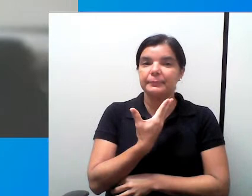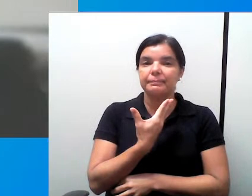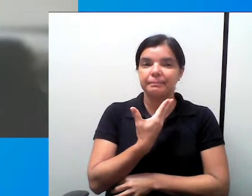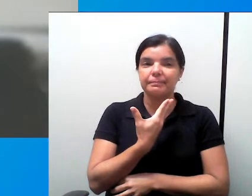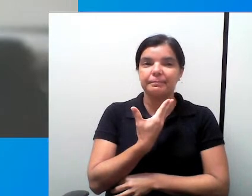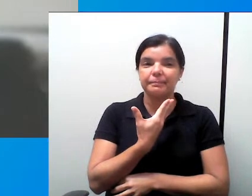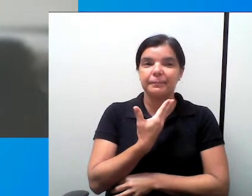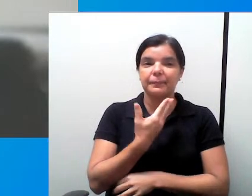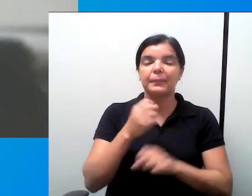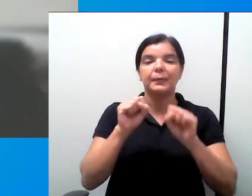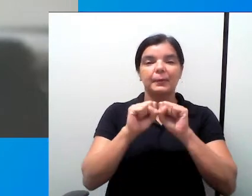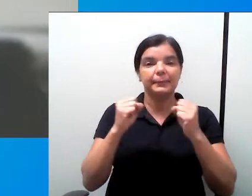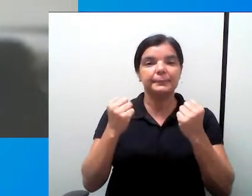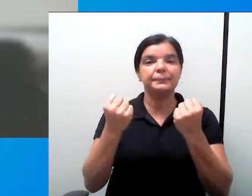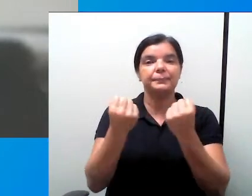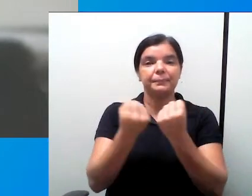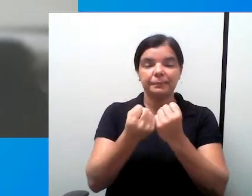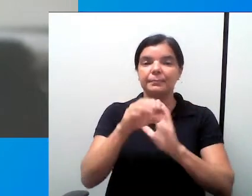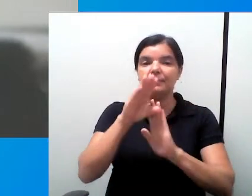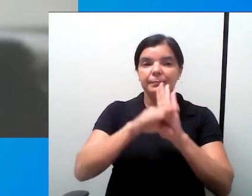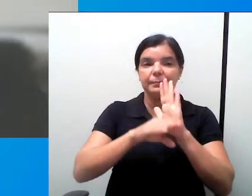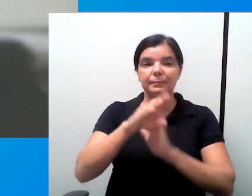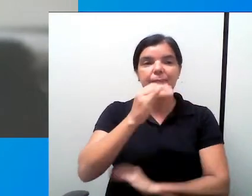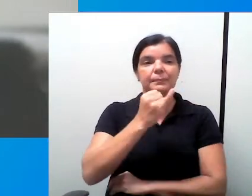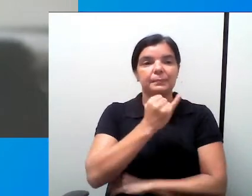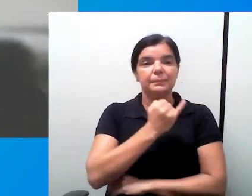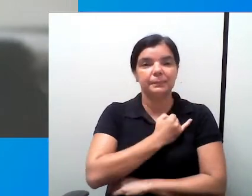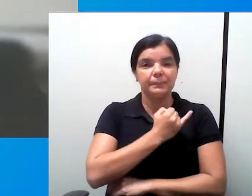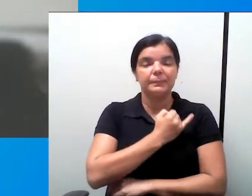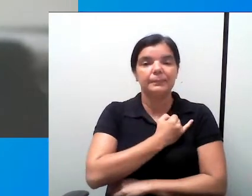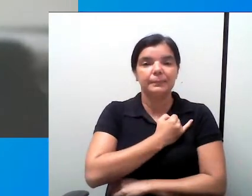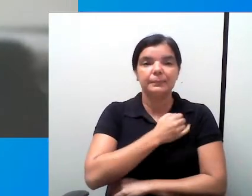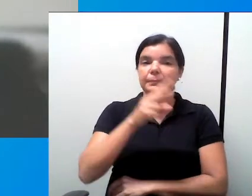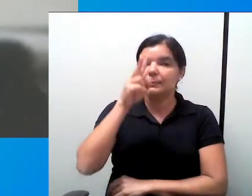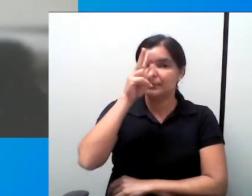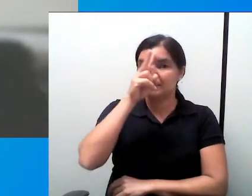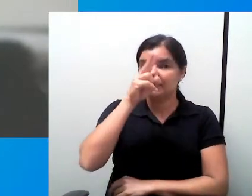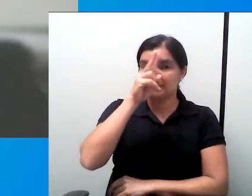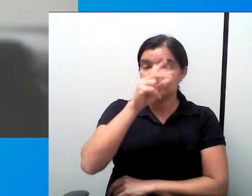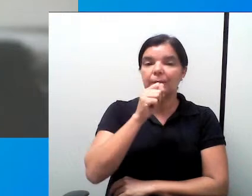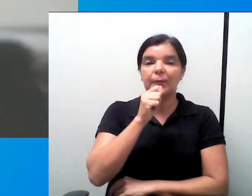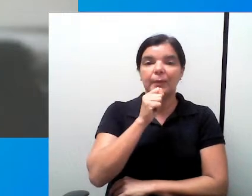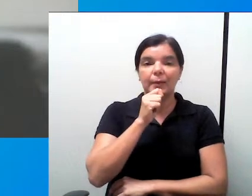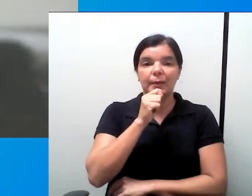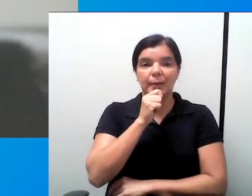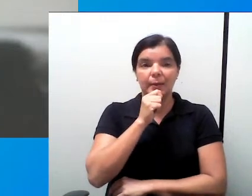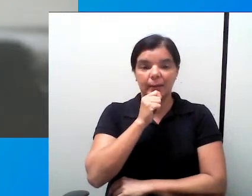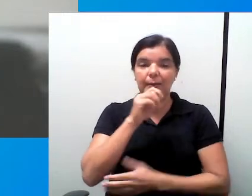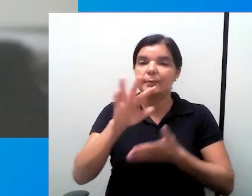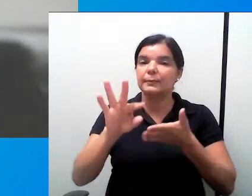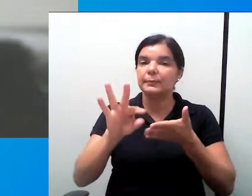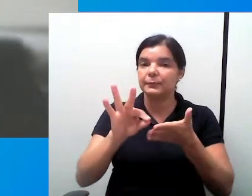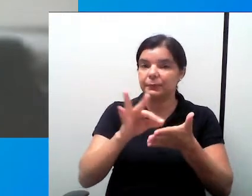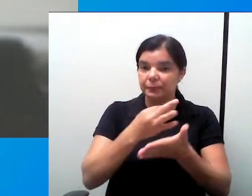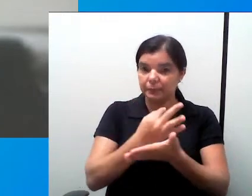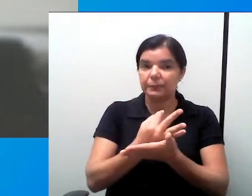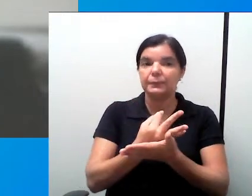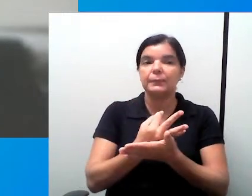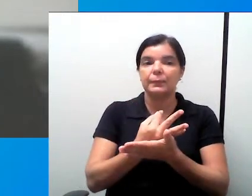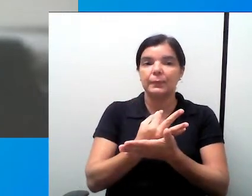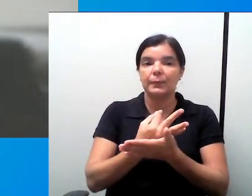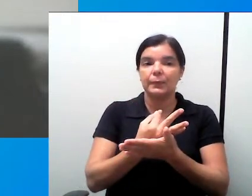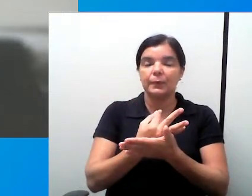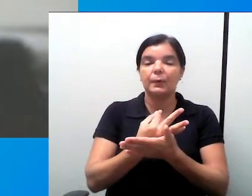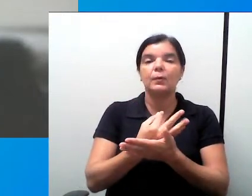de Curricularização do IFAC, e nós lembramos também que aqueles que ainda não realizaram a sua inscrição do evento, que realize a